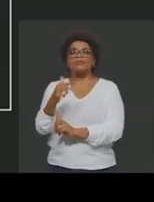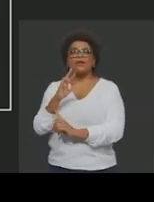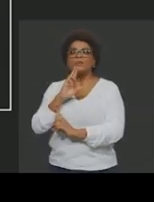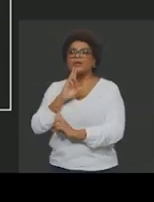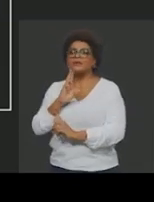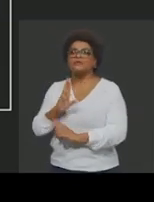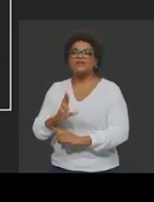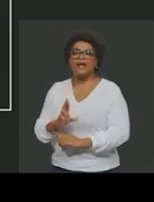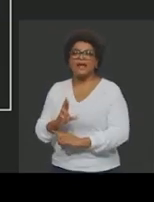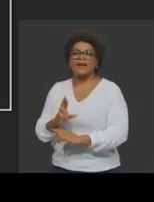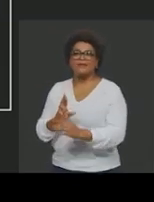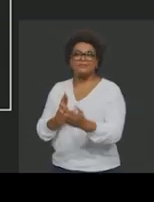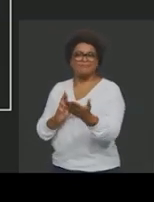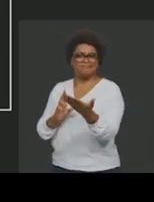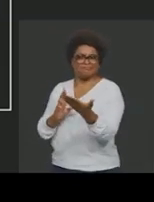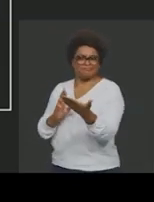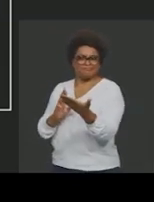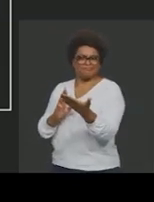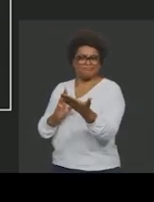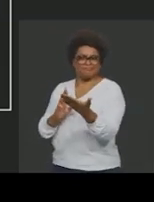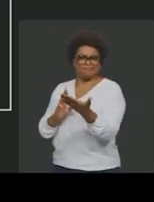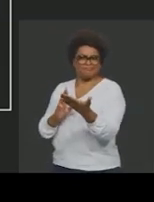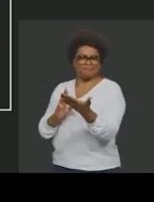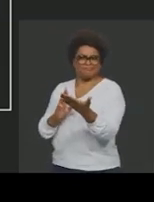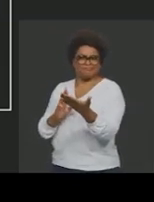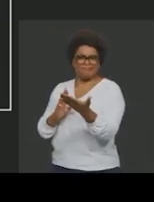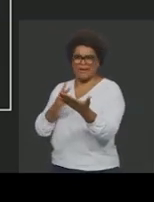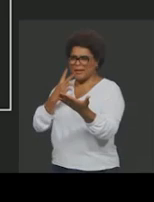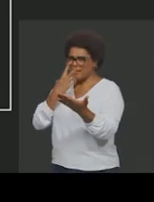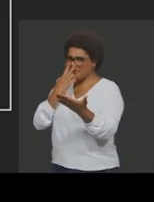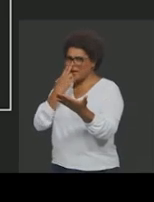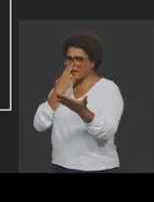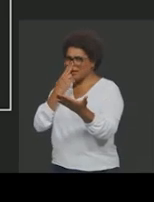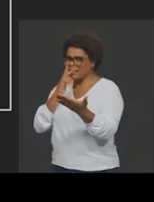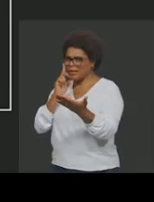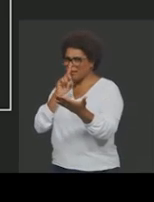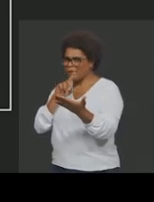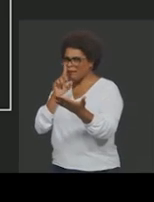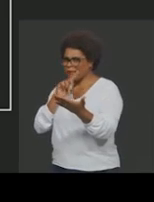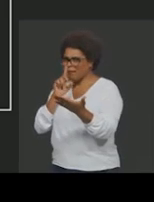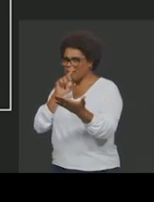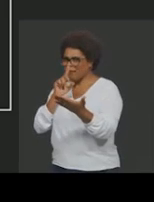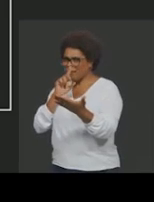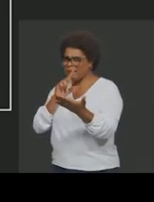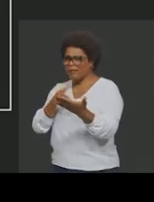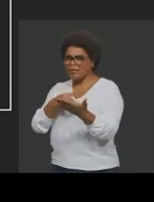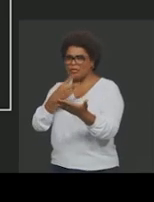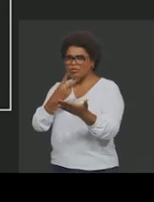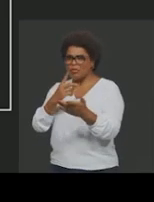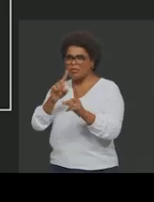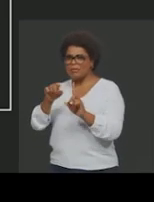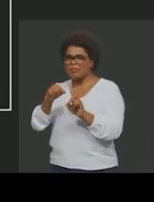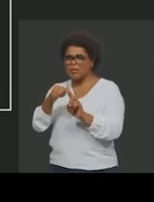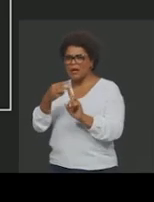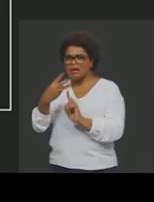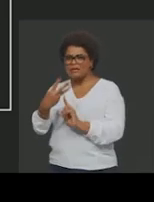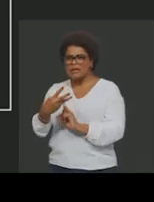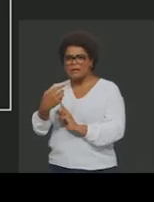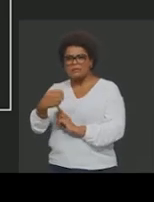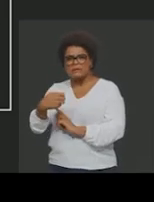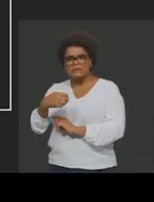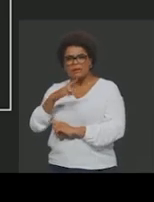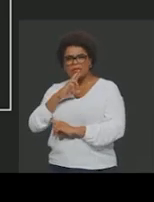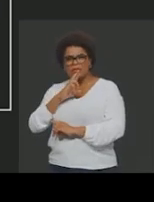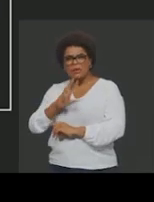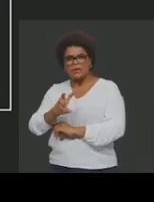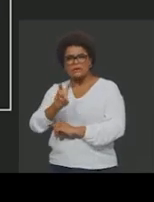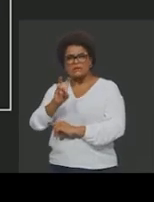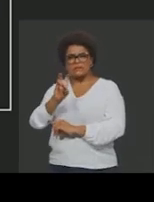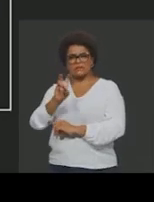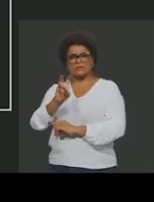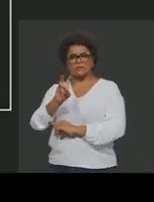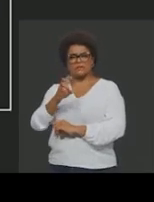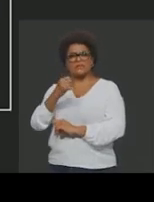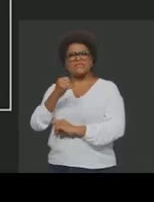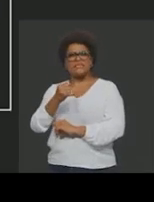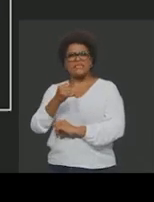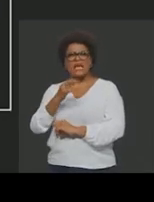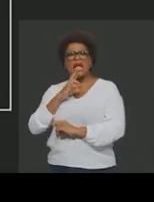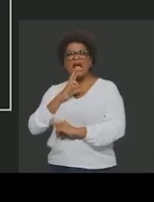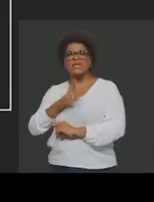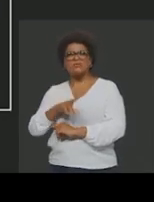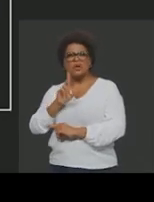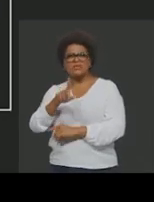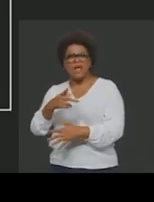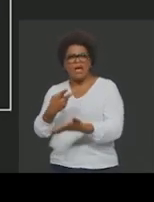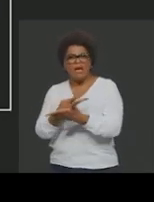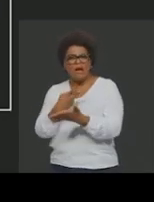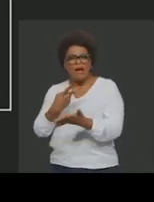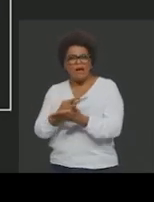né, fizer isso, ela está com defeito. Lá, ó, 2 mais 3 igual. Tinha que ter dado 5. Se ela te deu uma mensagem de erro, é porque não é